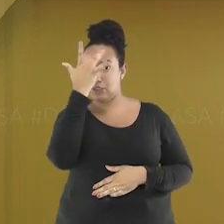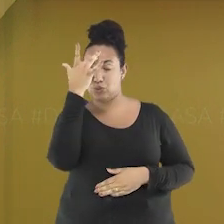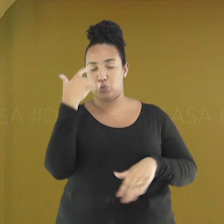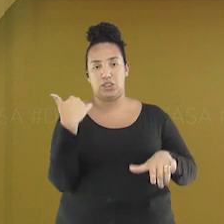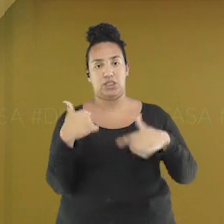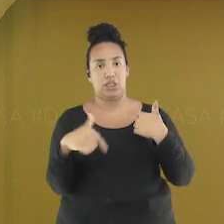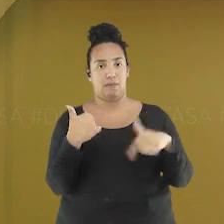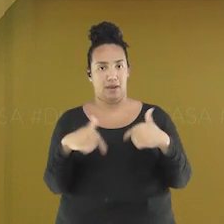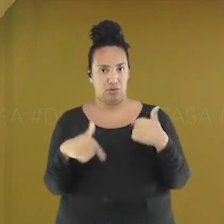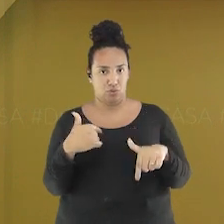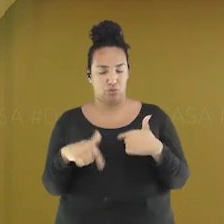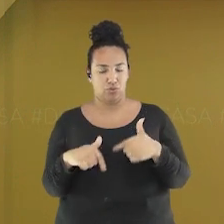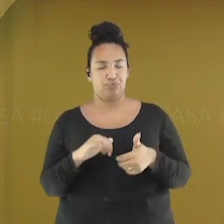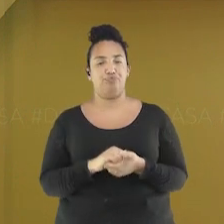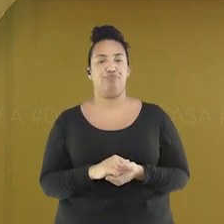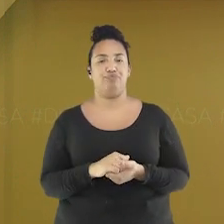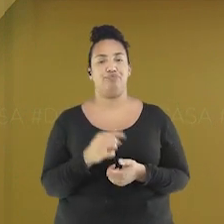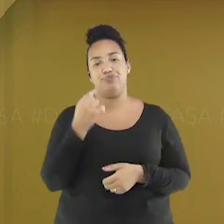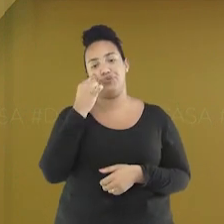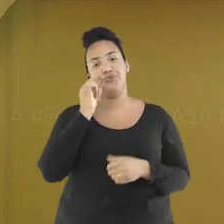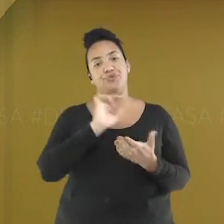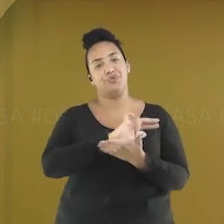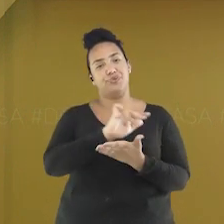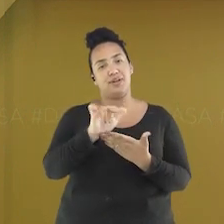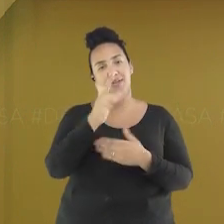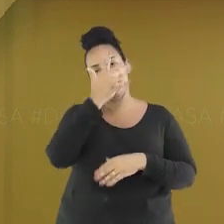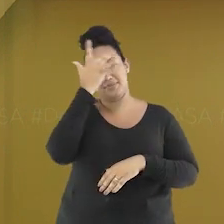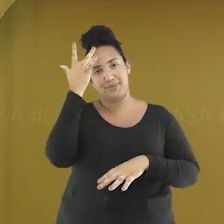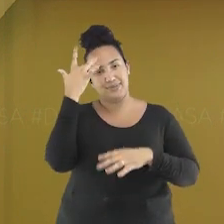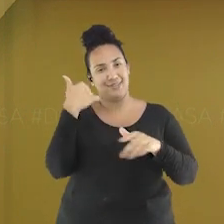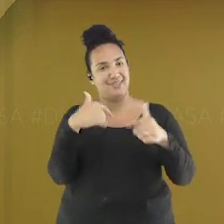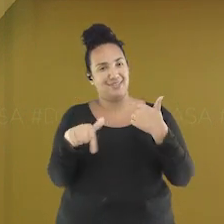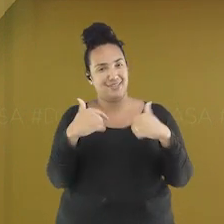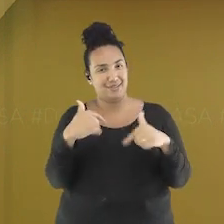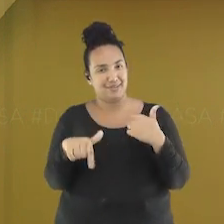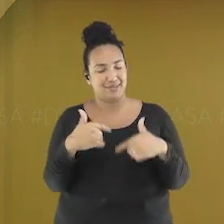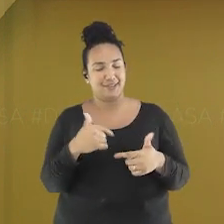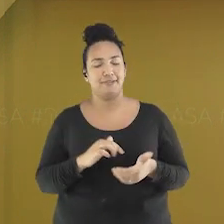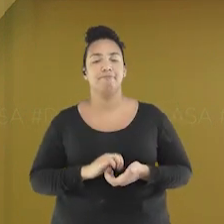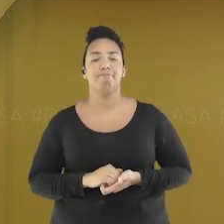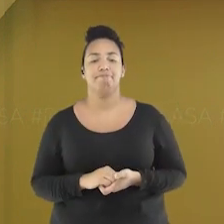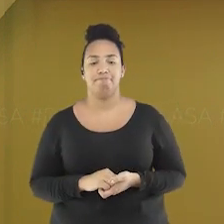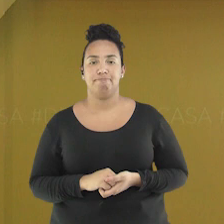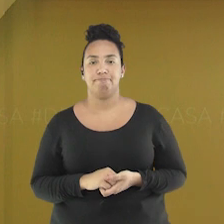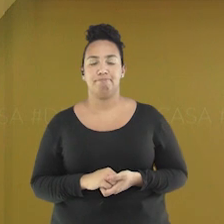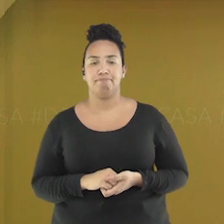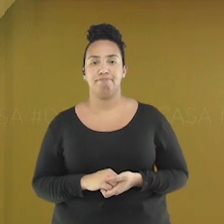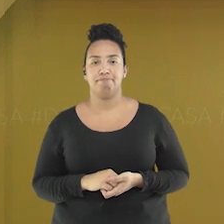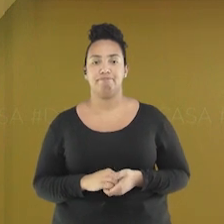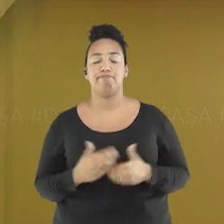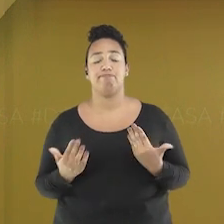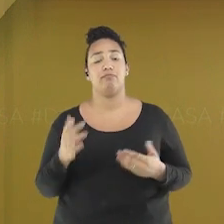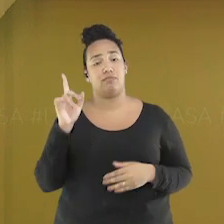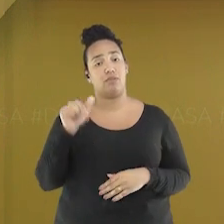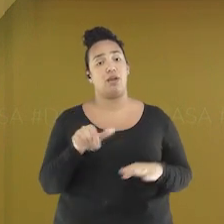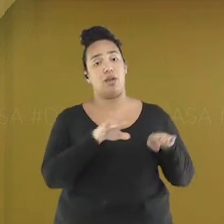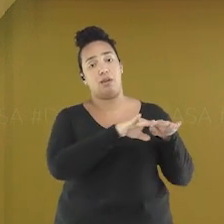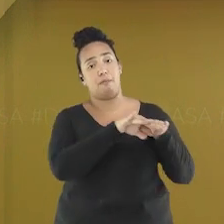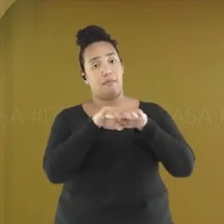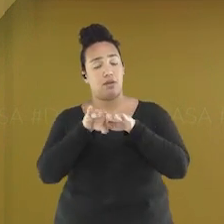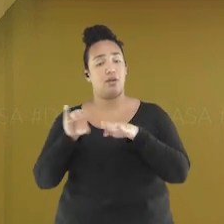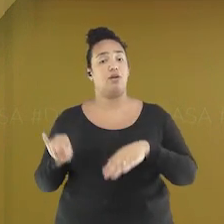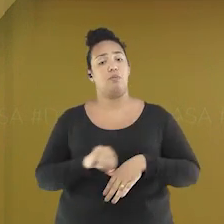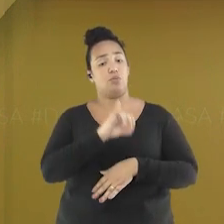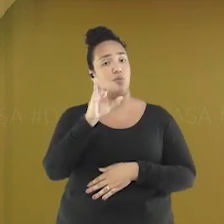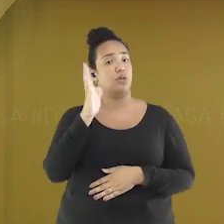trabalhador, worker. Naquele caso ali está no plural, workers, trabalhadores. Isso é um certo padrão e é